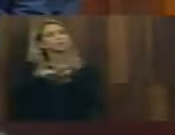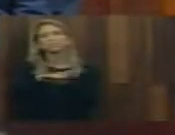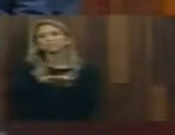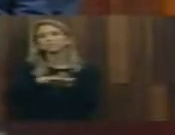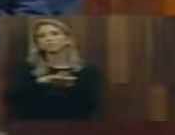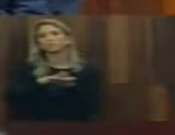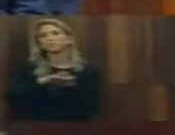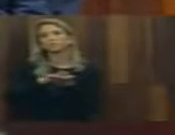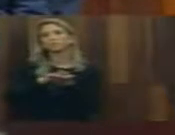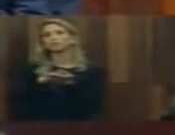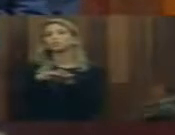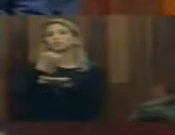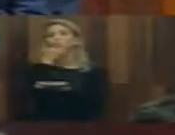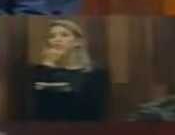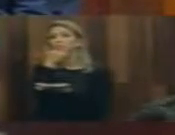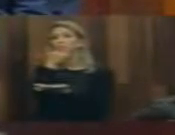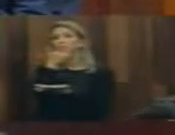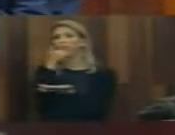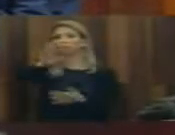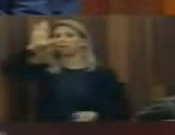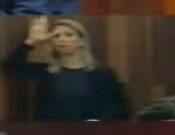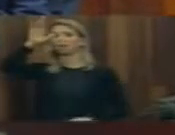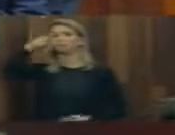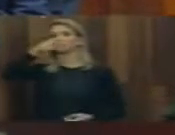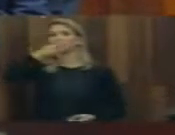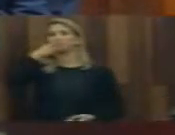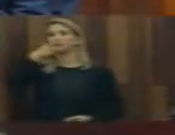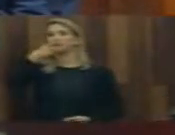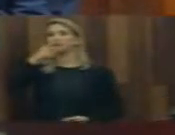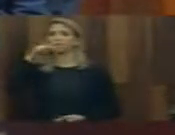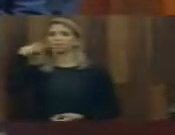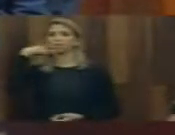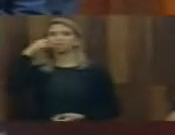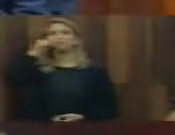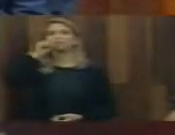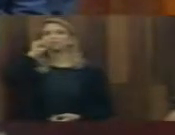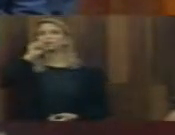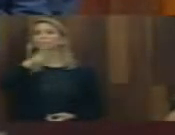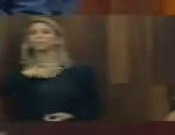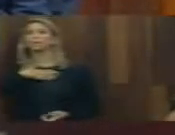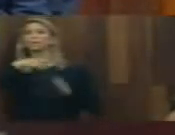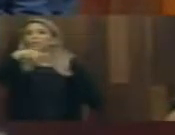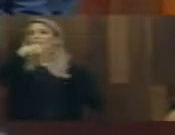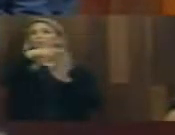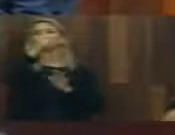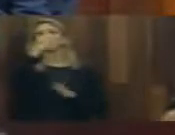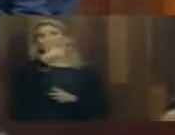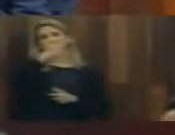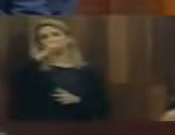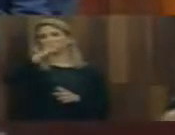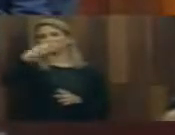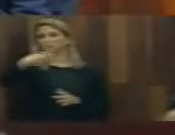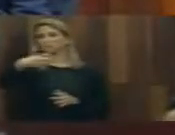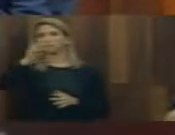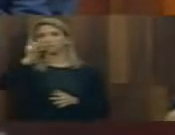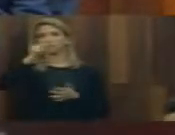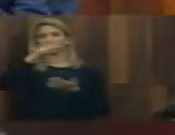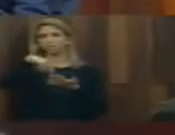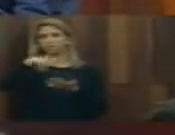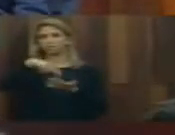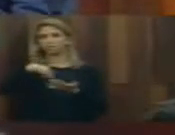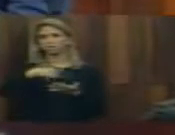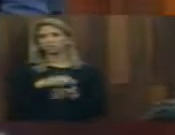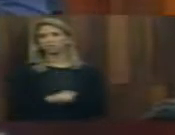Uma questão de ordem, presidente, questão por favor. De ordem, o meu requerimento 253 não foi lido.